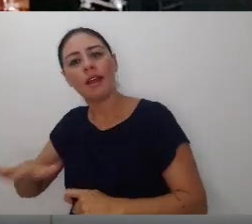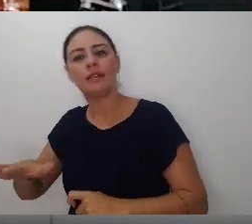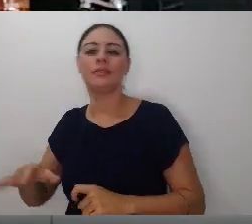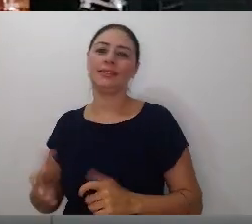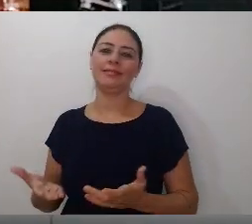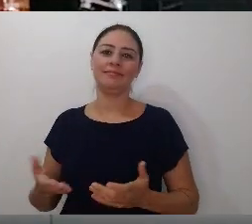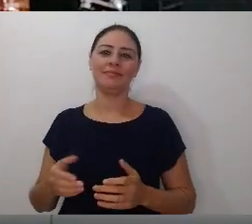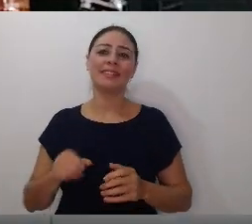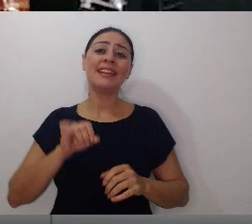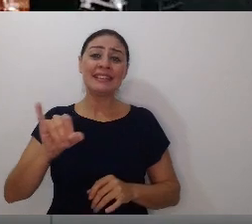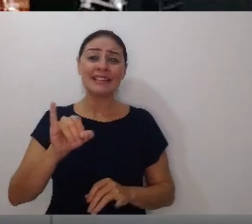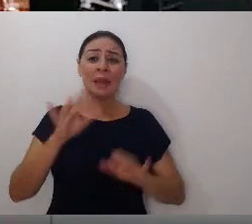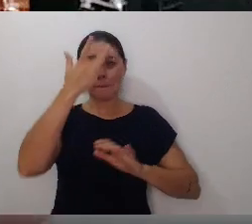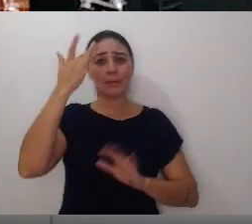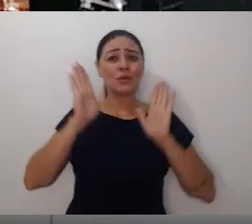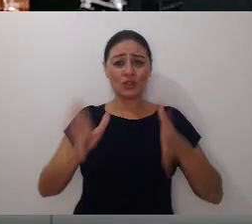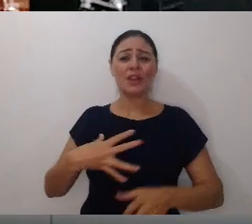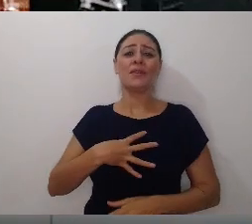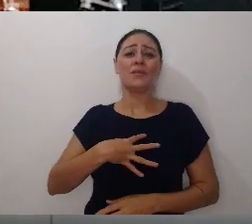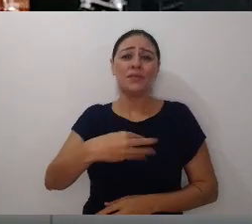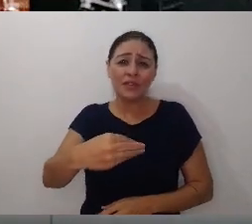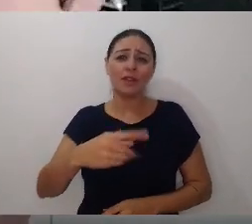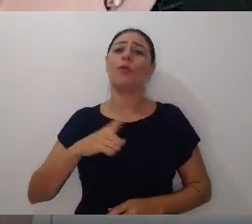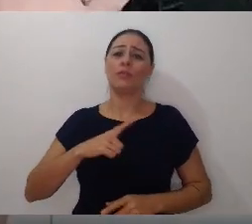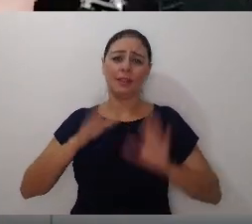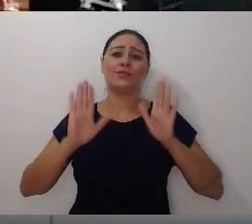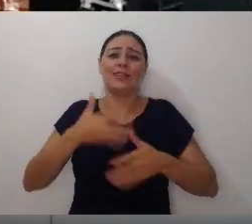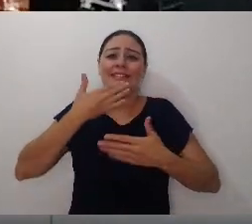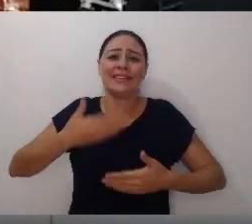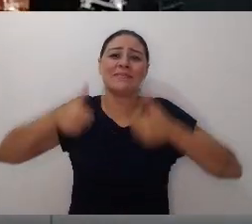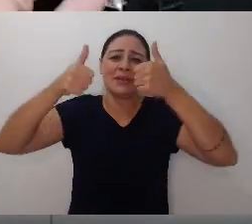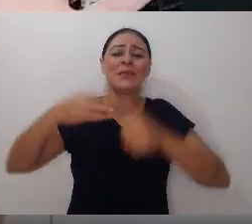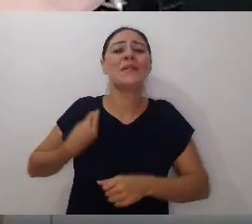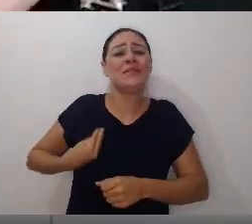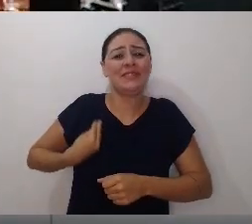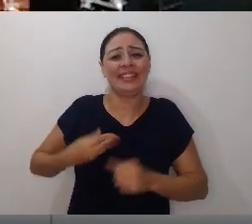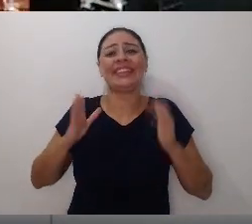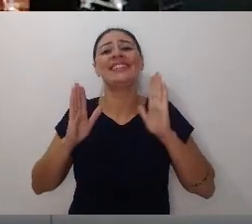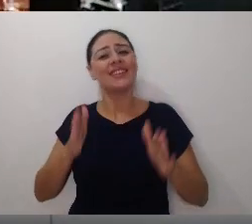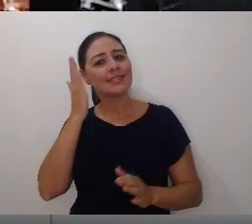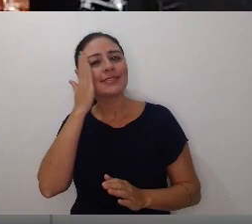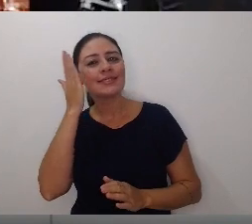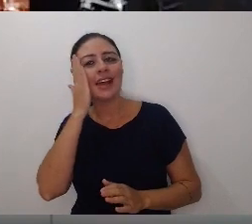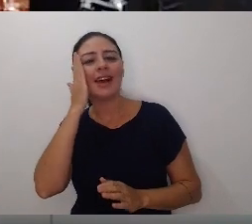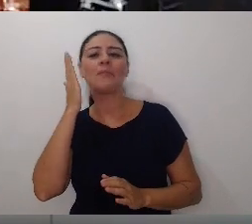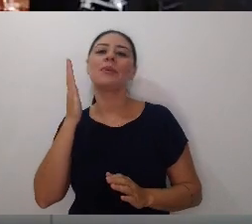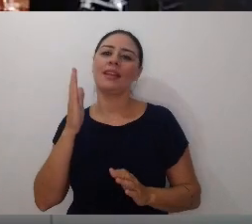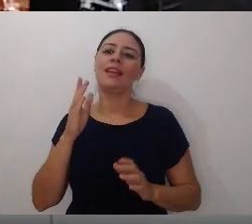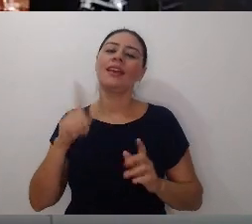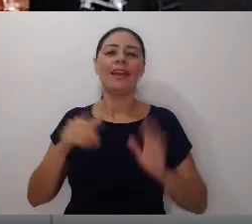Isso, às vezes, é uma clínica geral, por exemplo, que já tem filhos. Quem já tem filho já passou por uma melhoria de vida